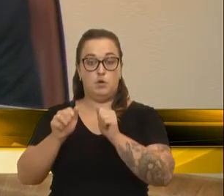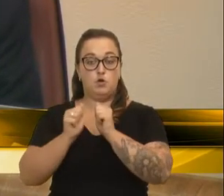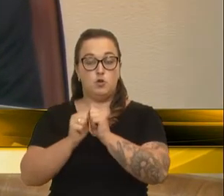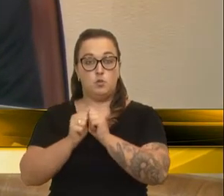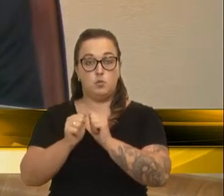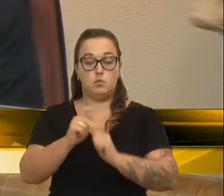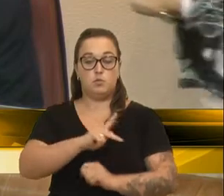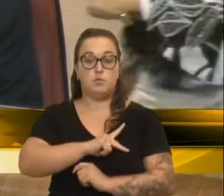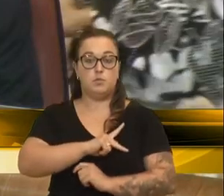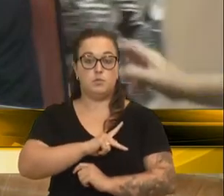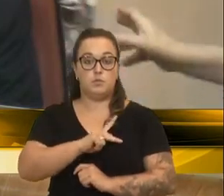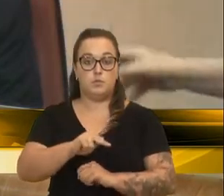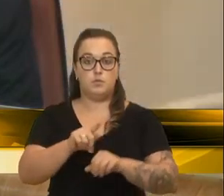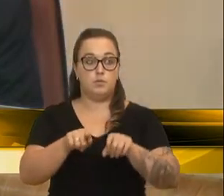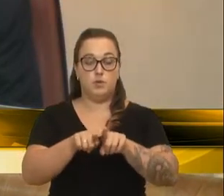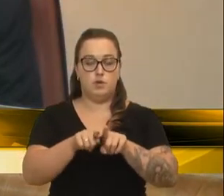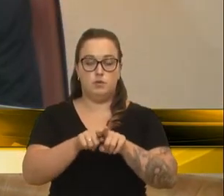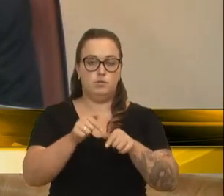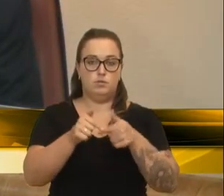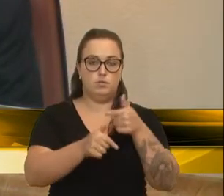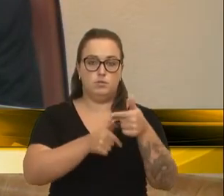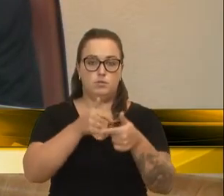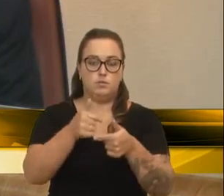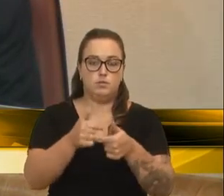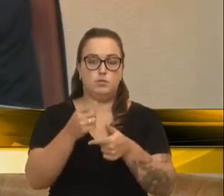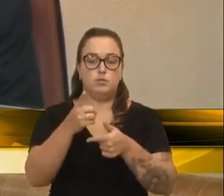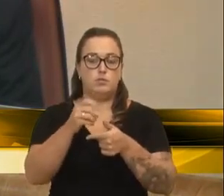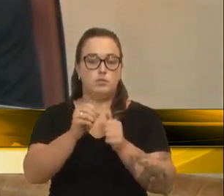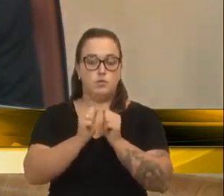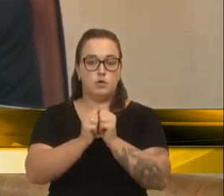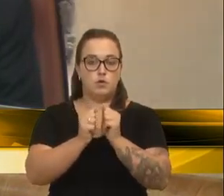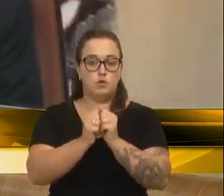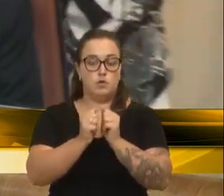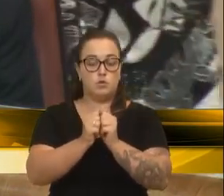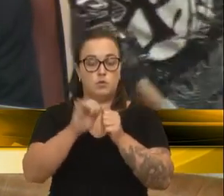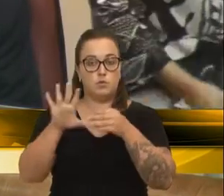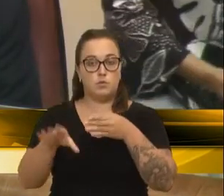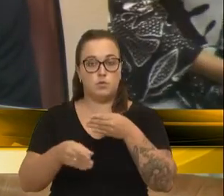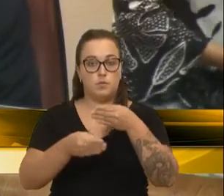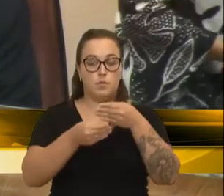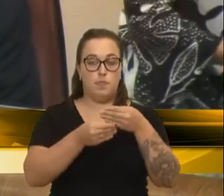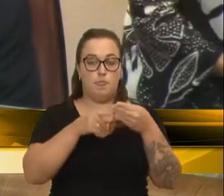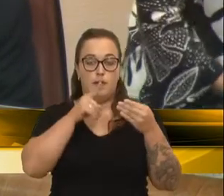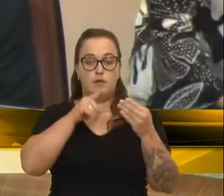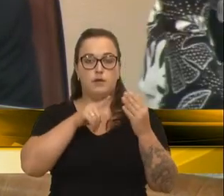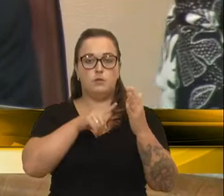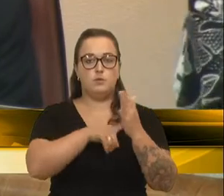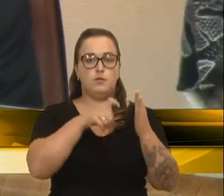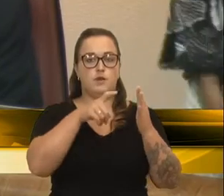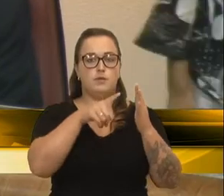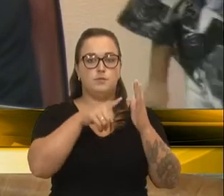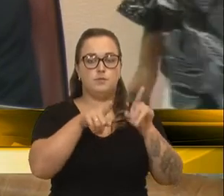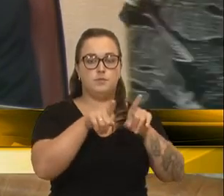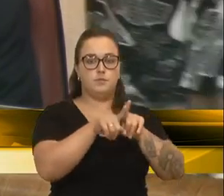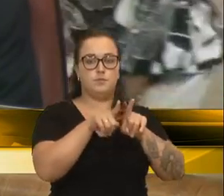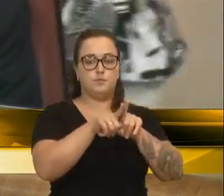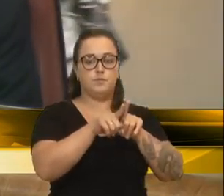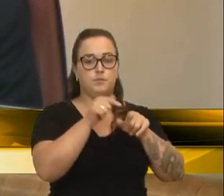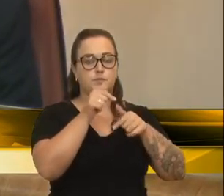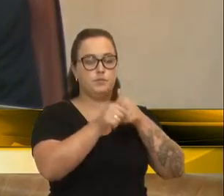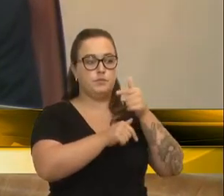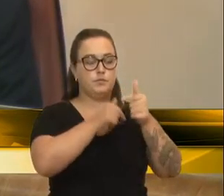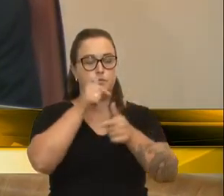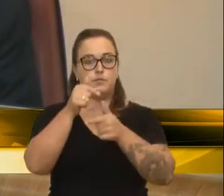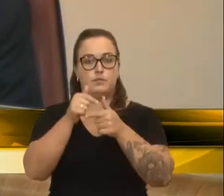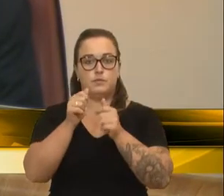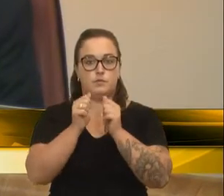presidente. Pede-se o prosseguimento, juntando-se este requerimento à denúncia já formulada com pertinência